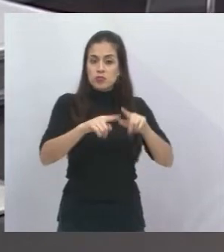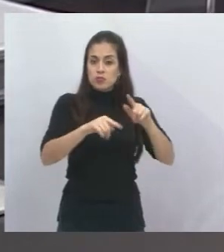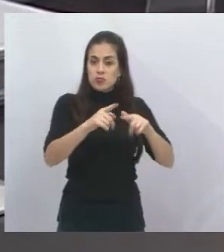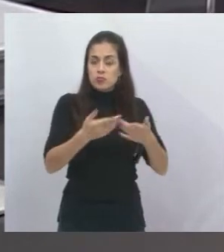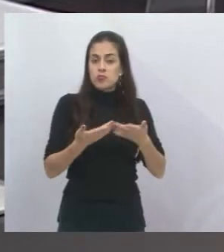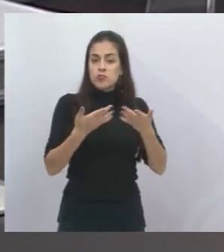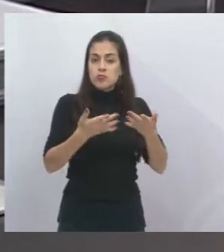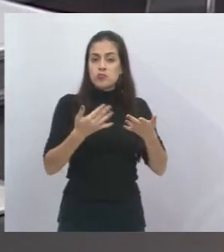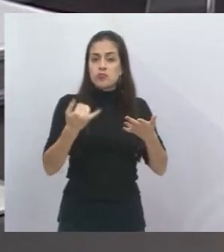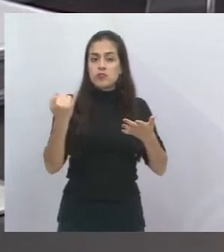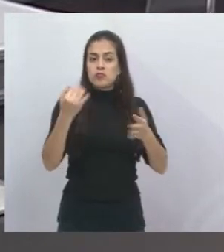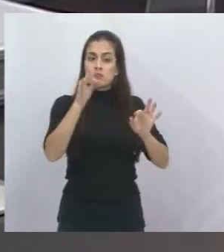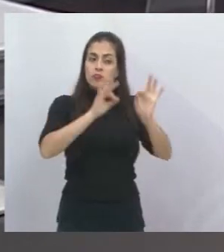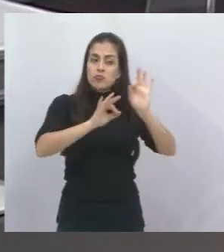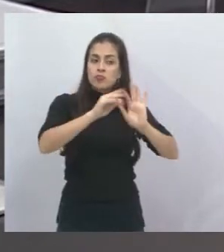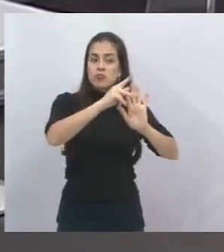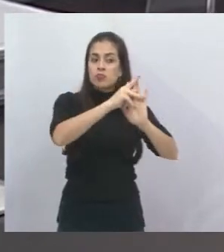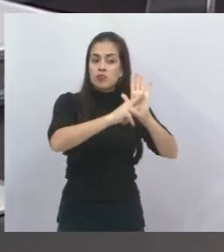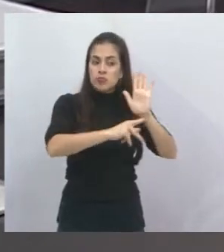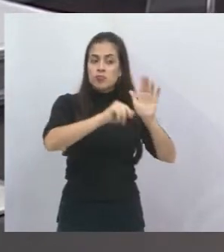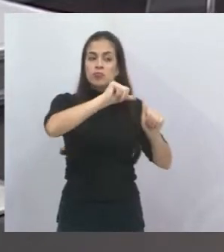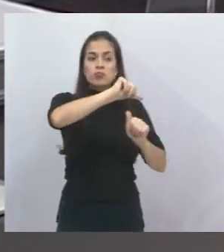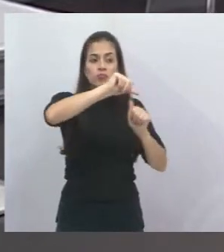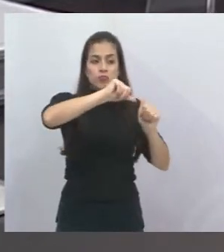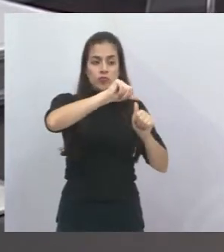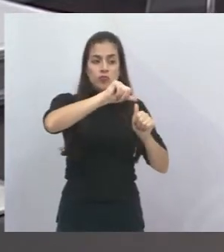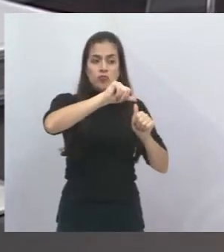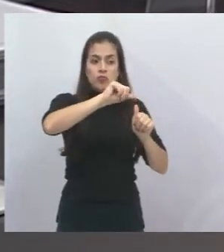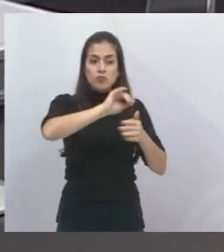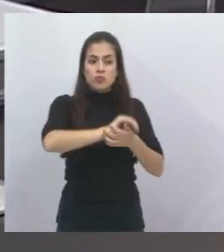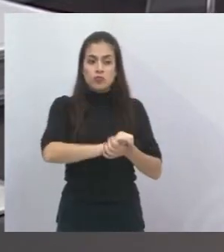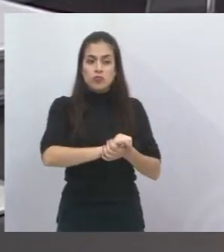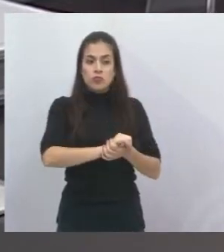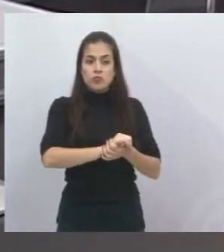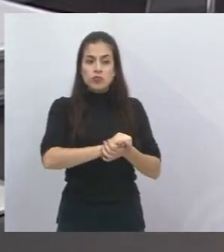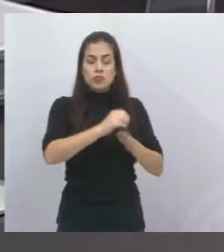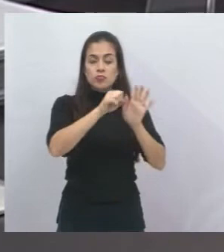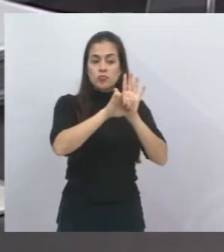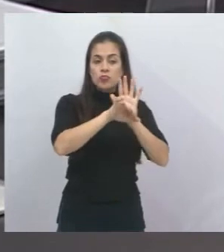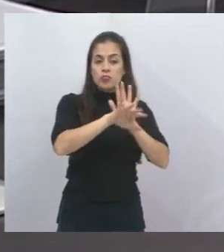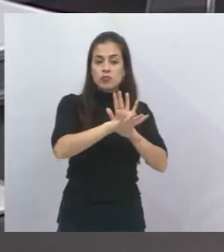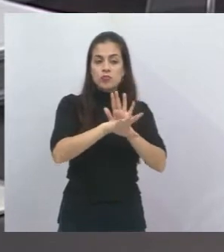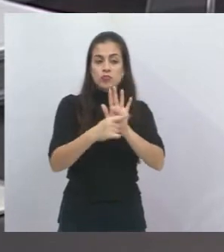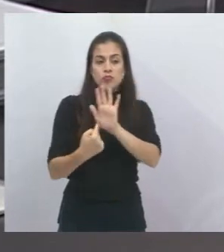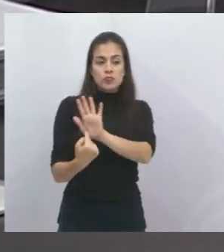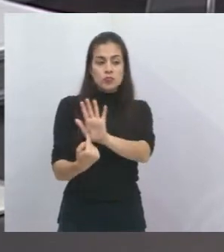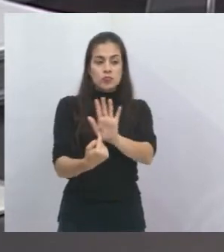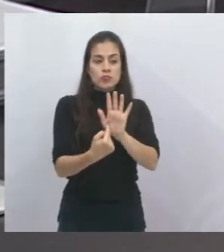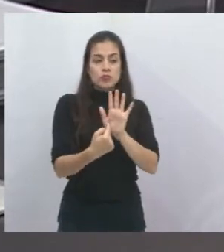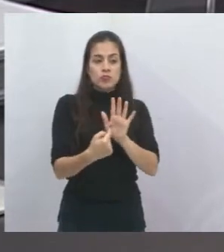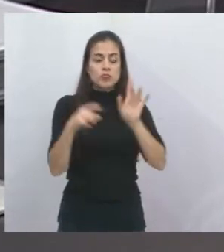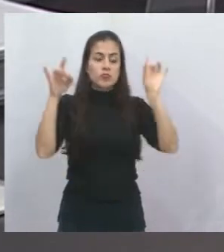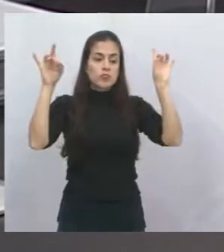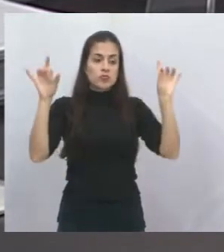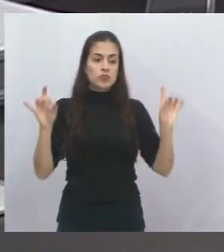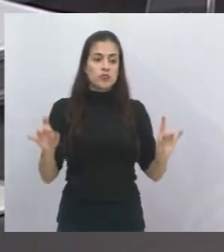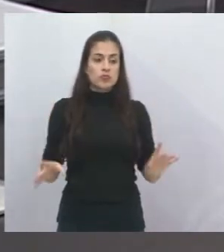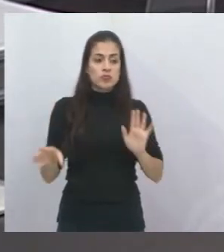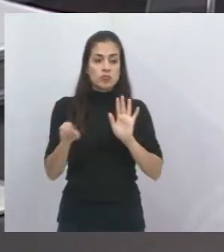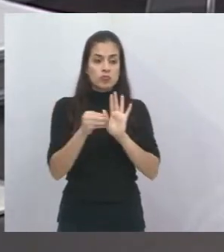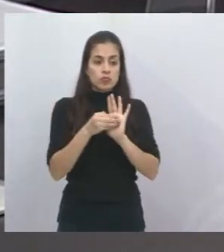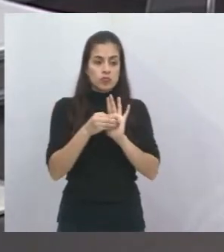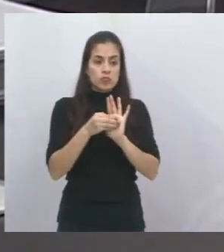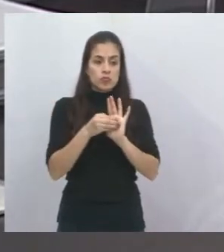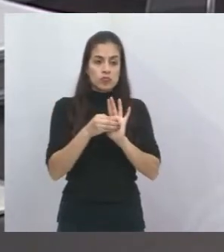alterações importantes no projeto original, indo de encontro às reivindicações apresentadas. Em especial, a emenda realizada que